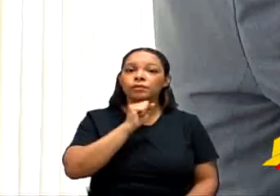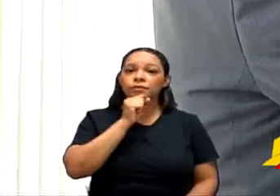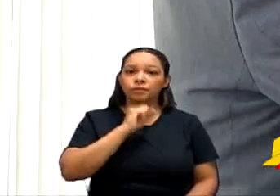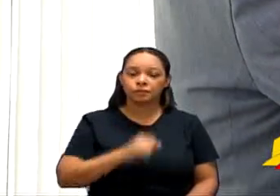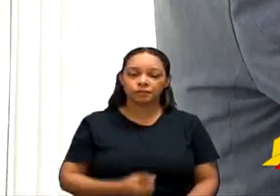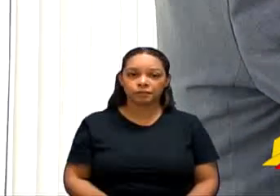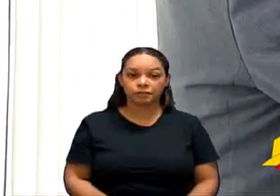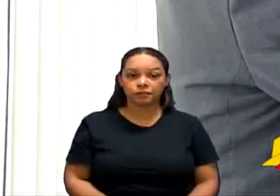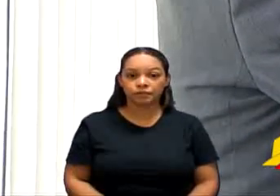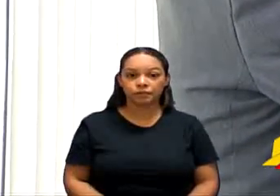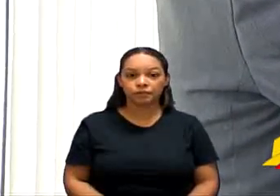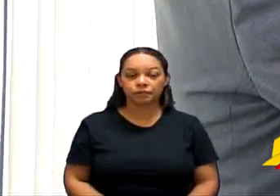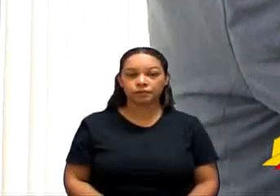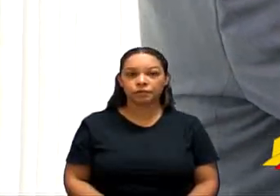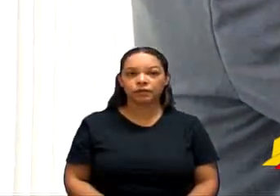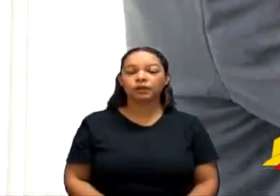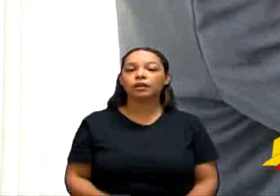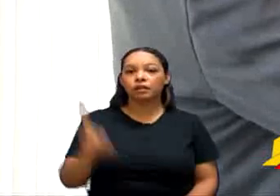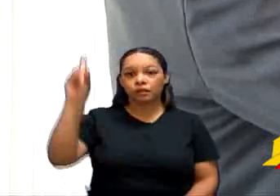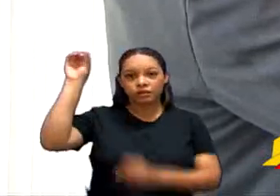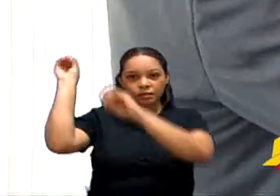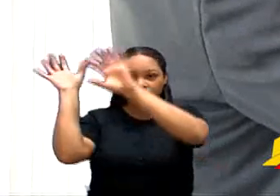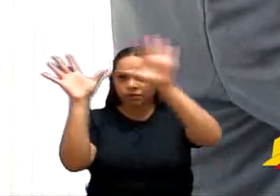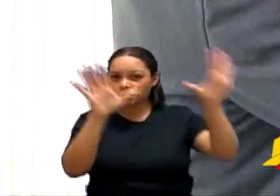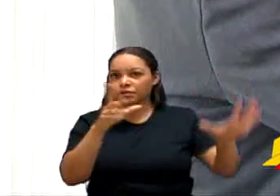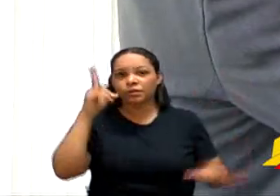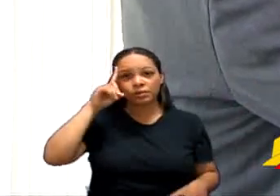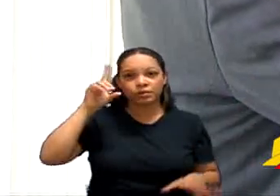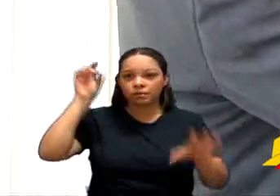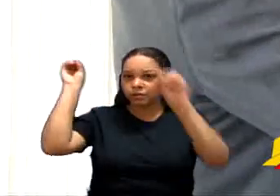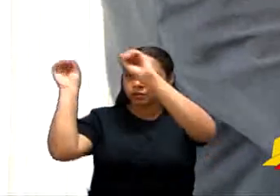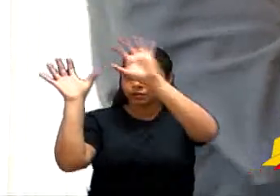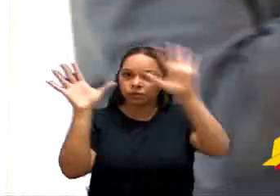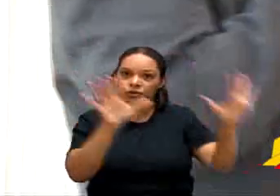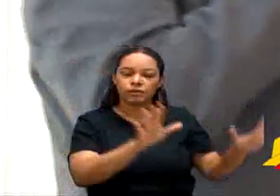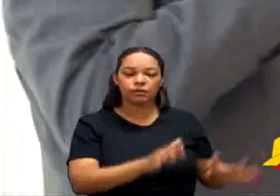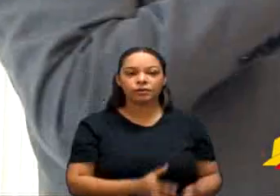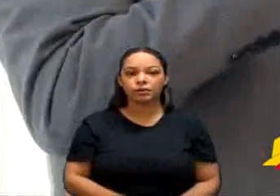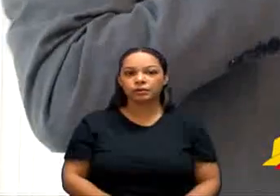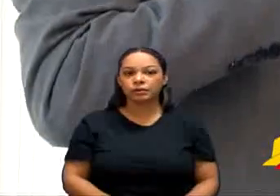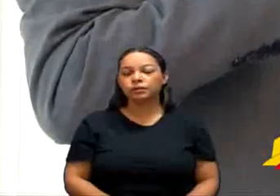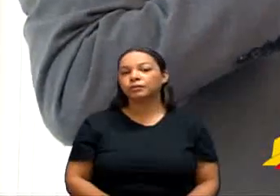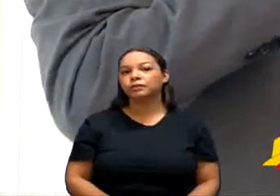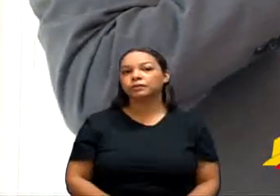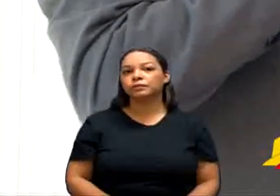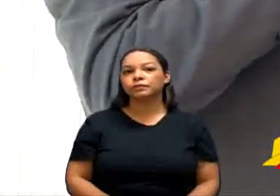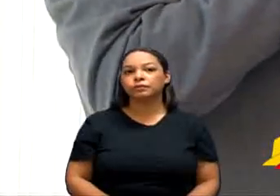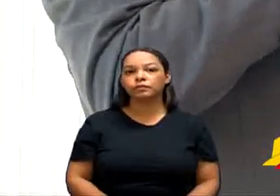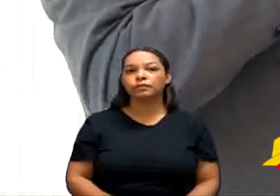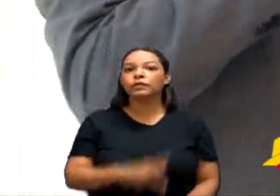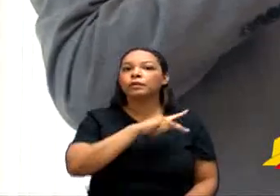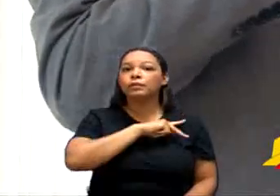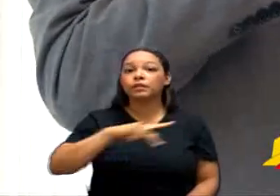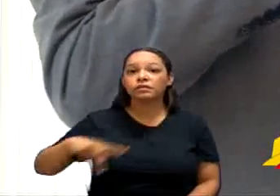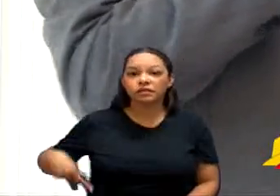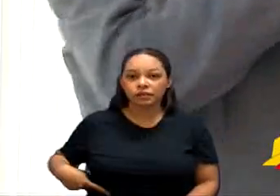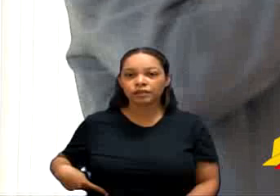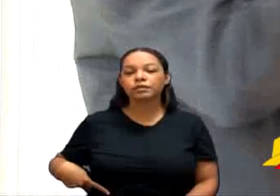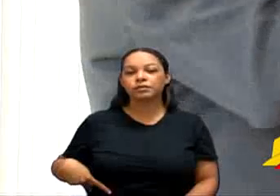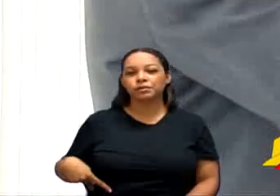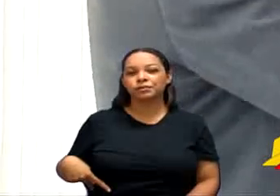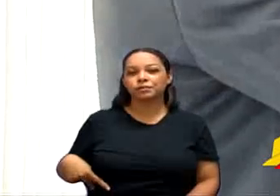Obrigado aí pela presença. Deus abençoe. Tenha um dia abençoado. O senhor e o Paulino. Senhor presidente, não, sobre o